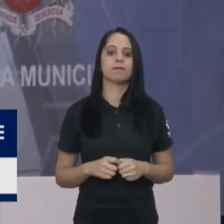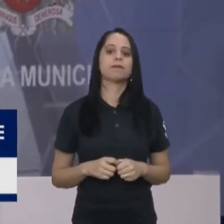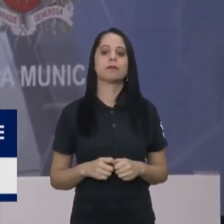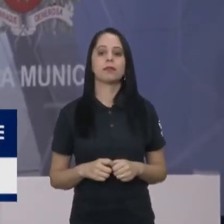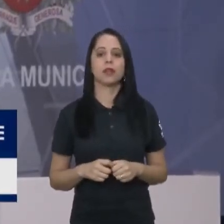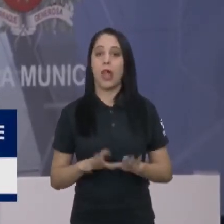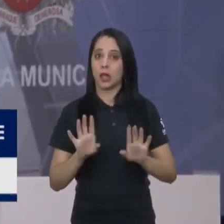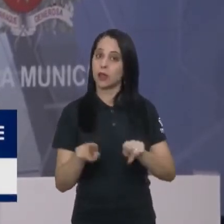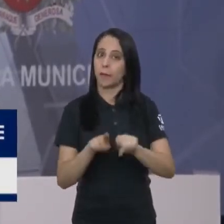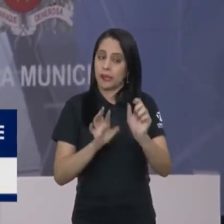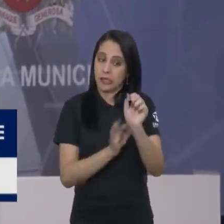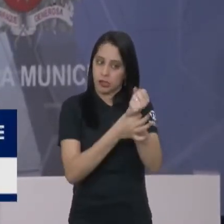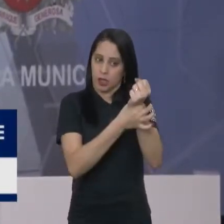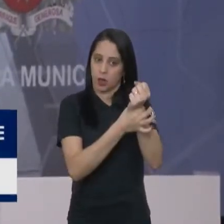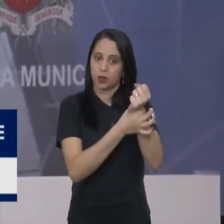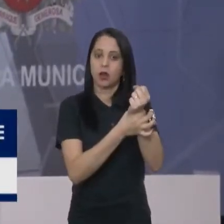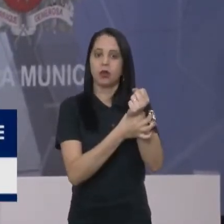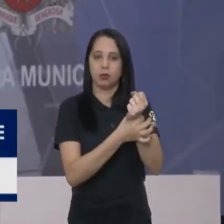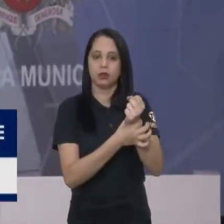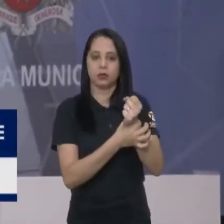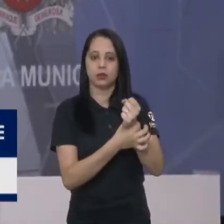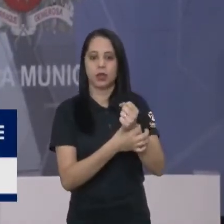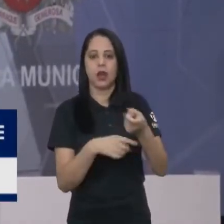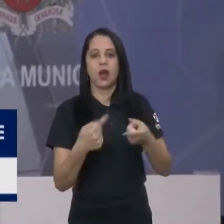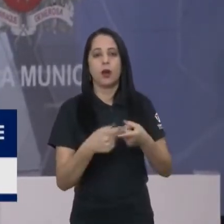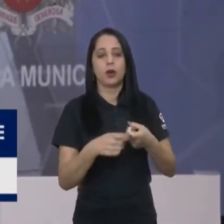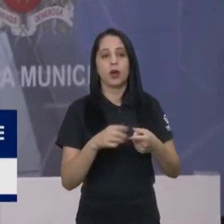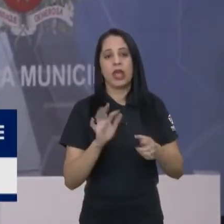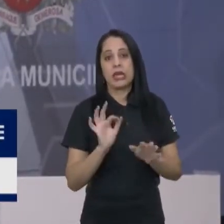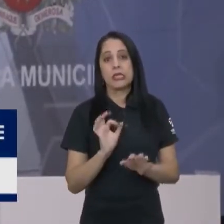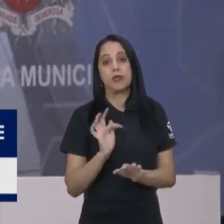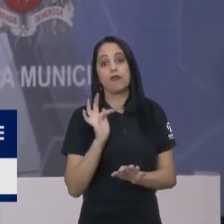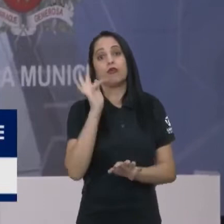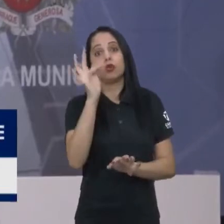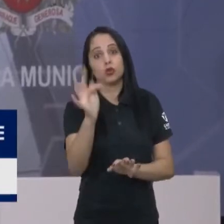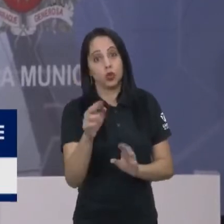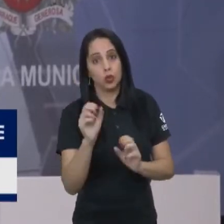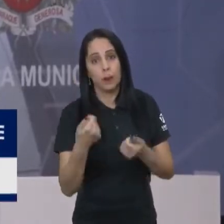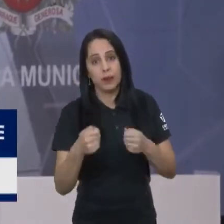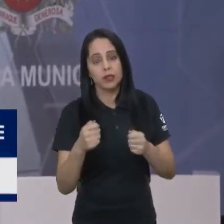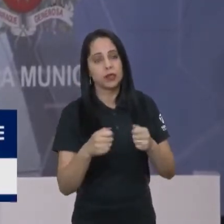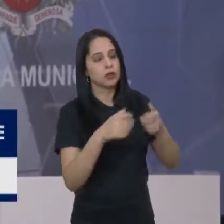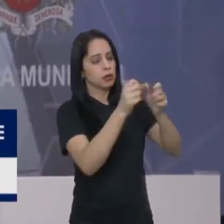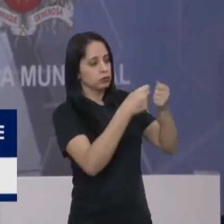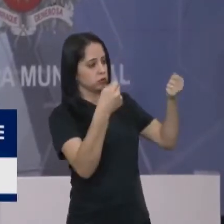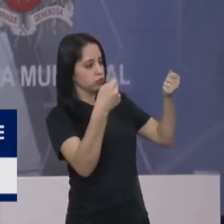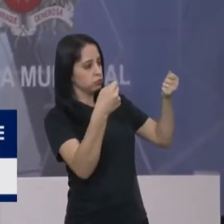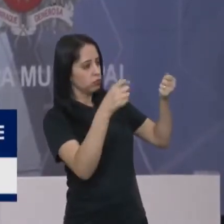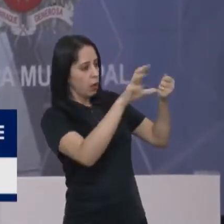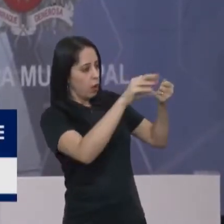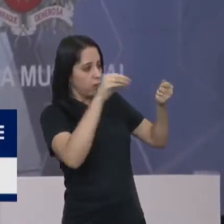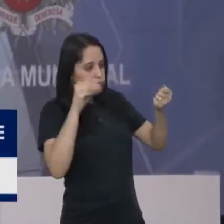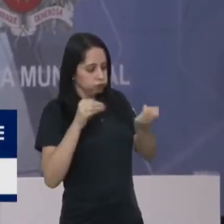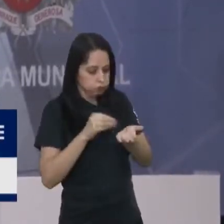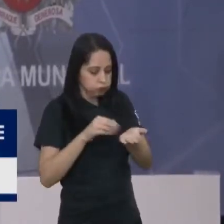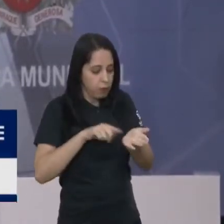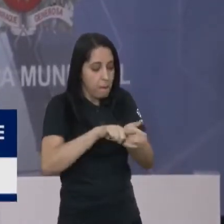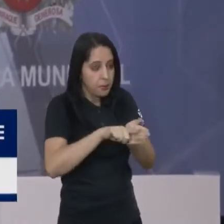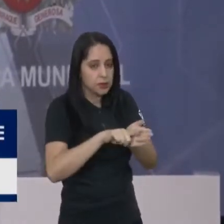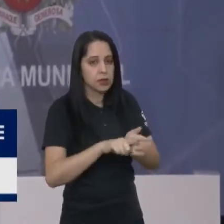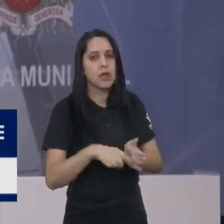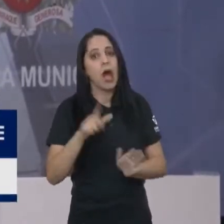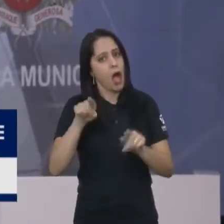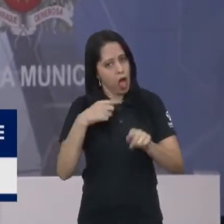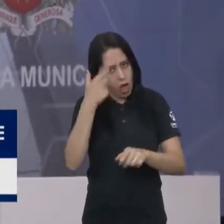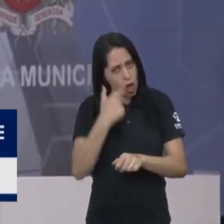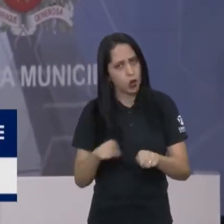pouco de segurança, né? Porque aquilo poderia, no futuro, ser importante para a cidade. Eu falei, pô, esse cara... Eu sou meio organizado também.